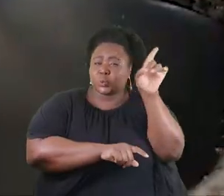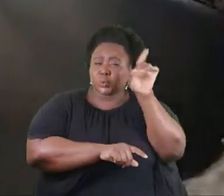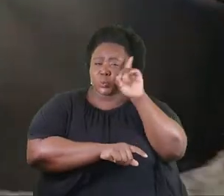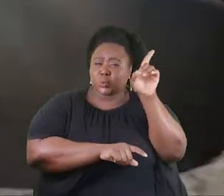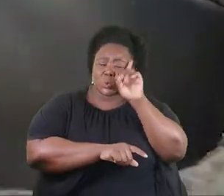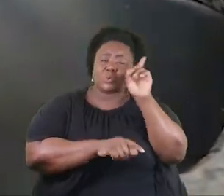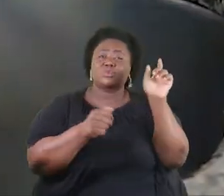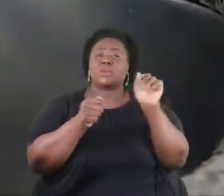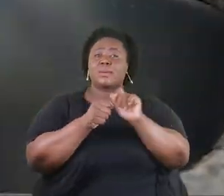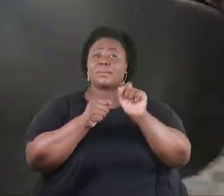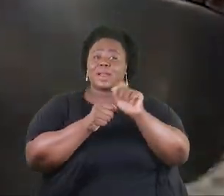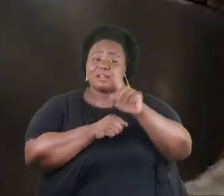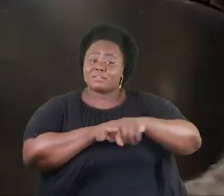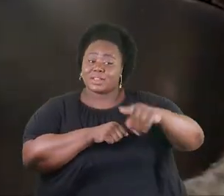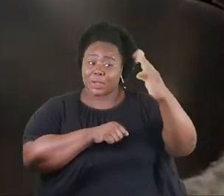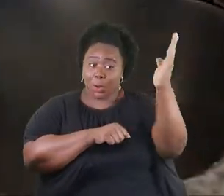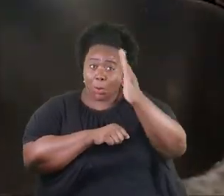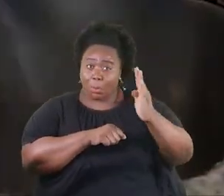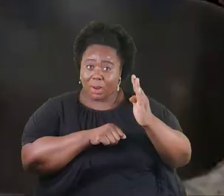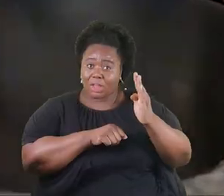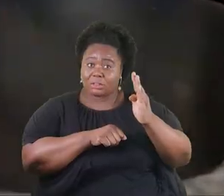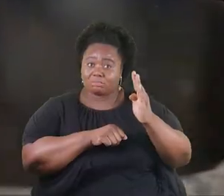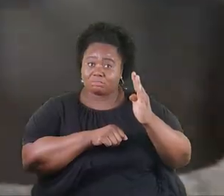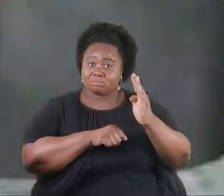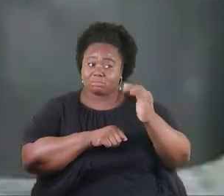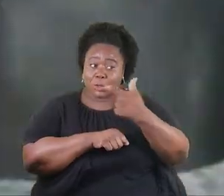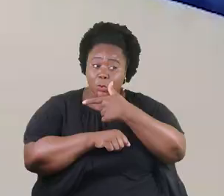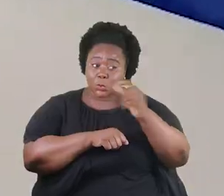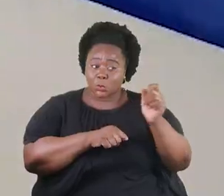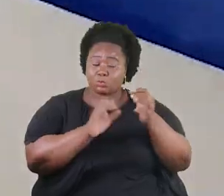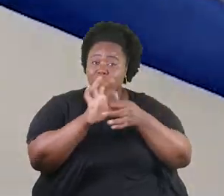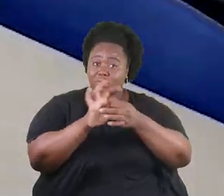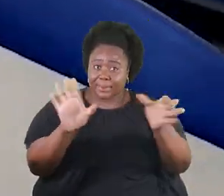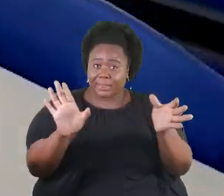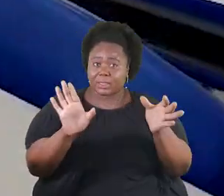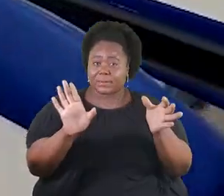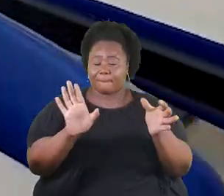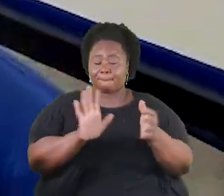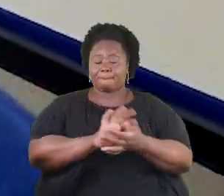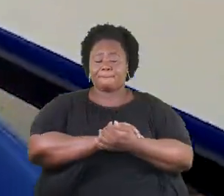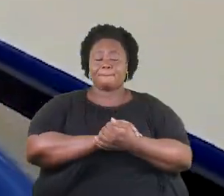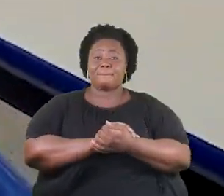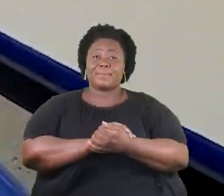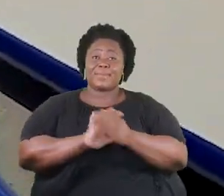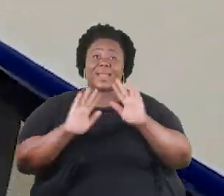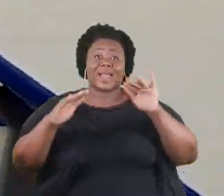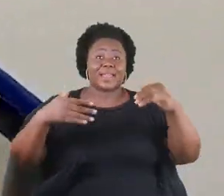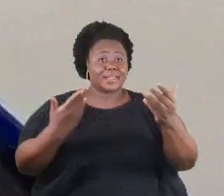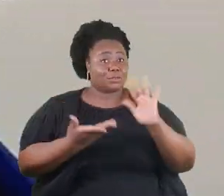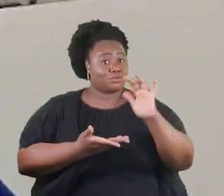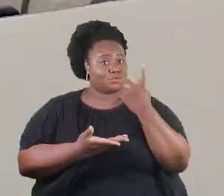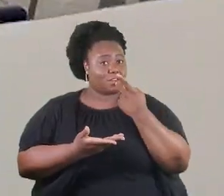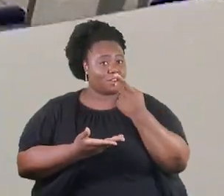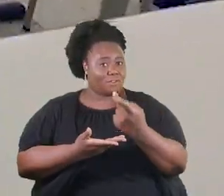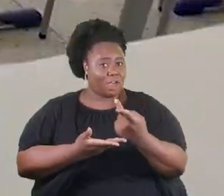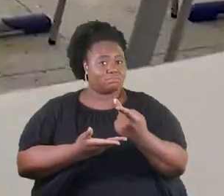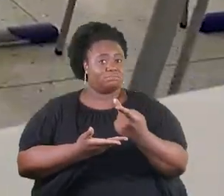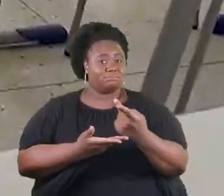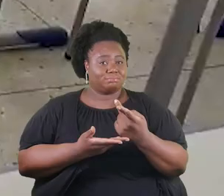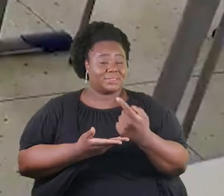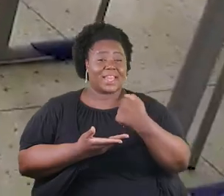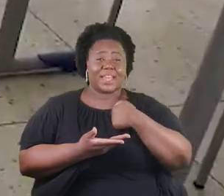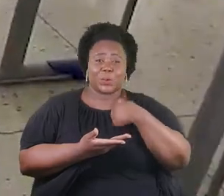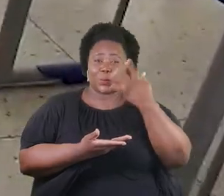sol para fazer deste um país em breve bicentenário? Desde já aviso que tenho